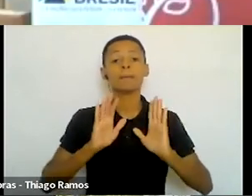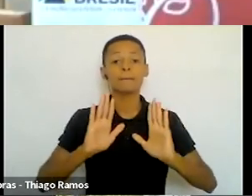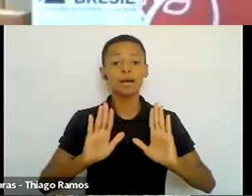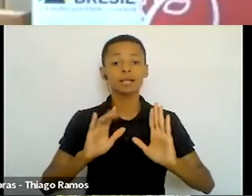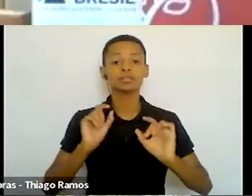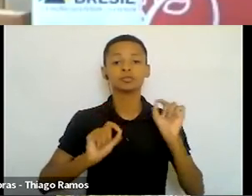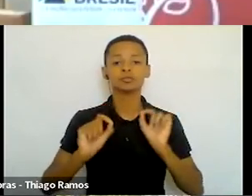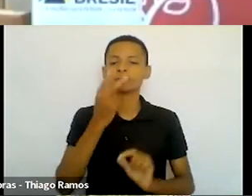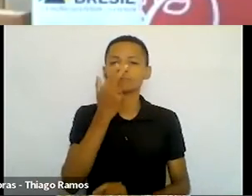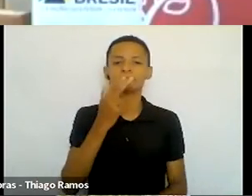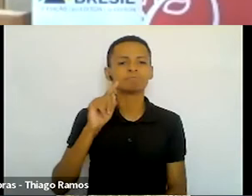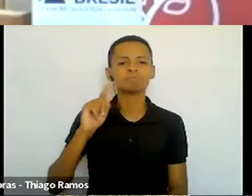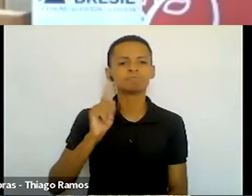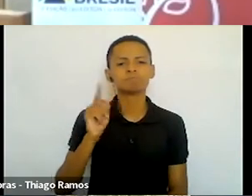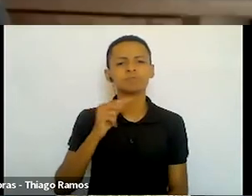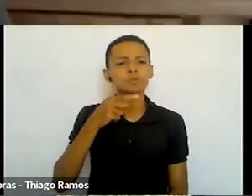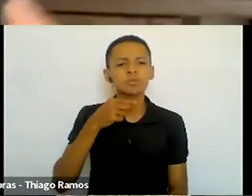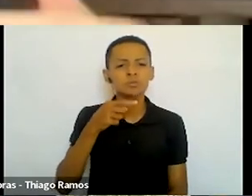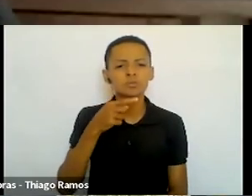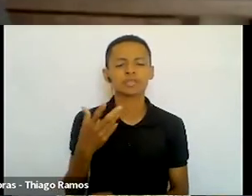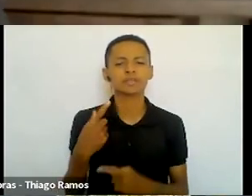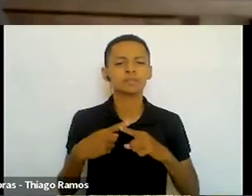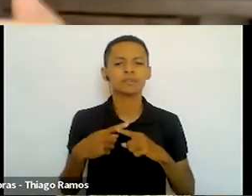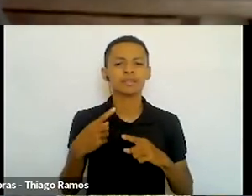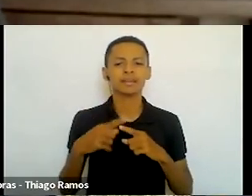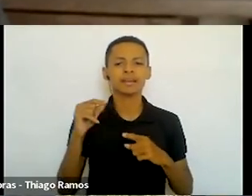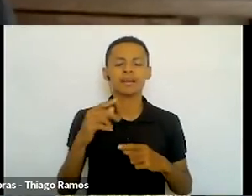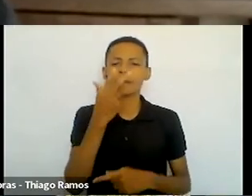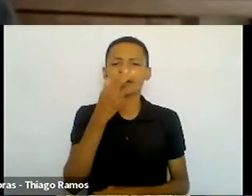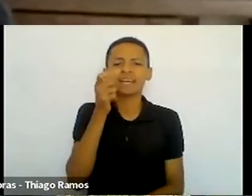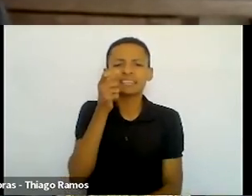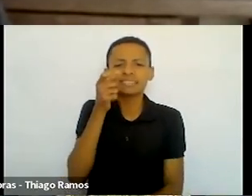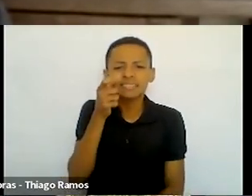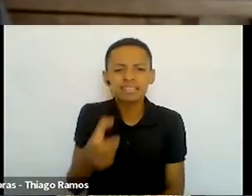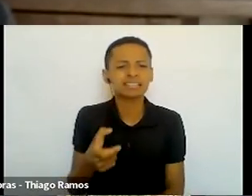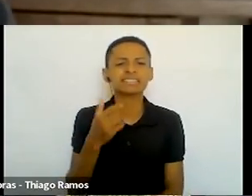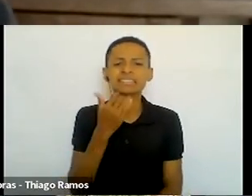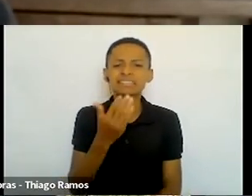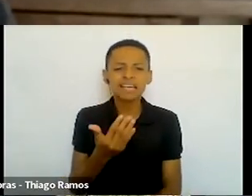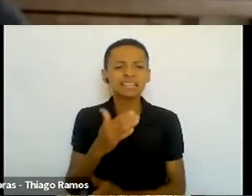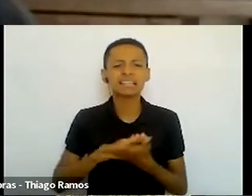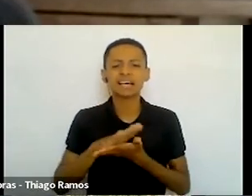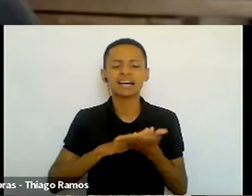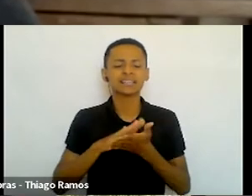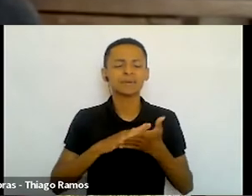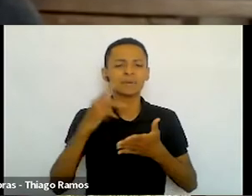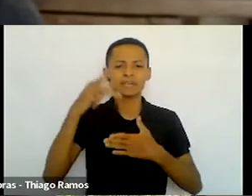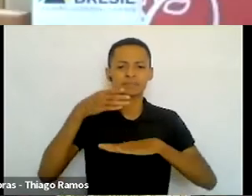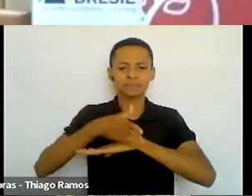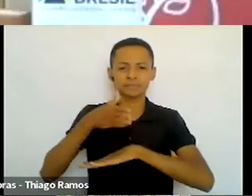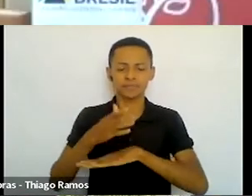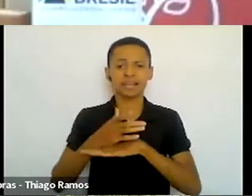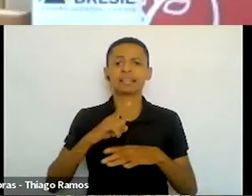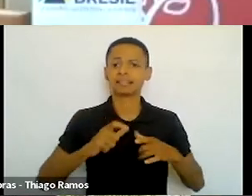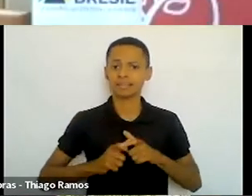mais. Eu digo isso porque o desinteresse pela participação política está gigante. Eu vou trazer um dado aqui para